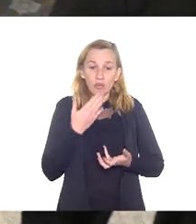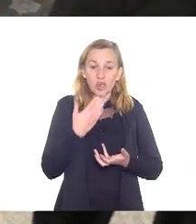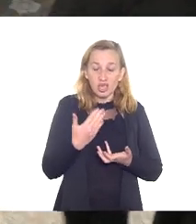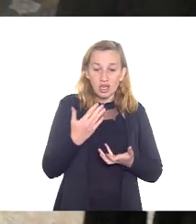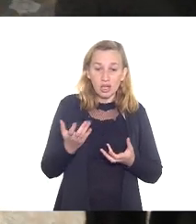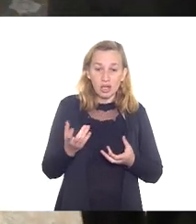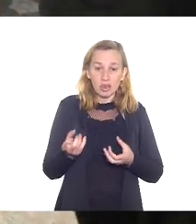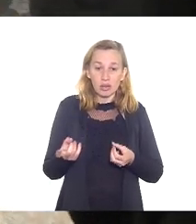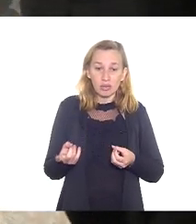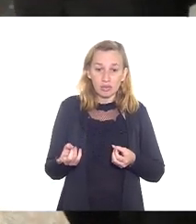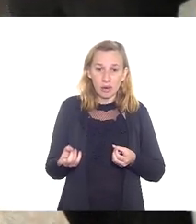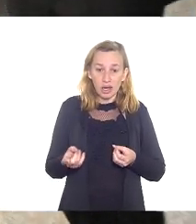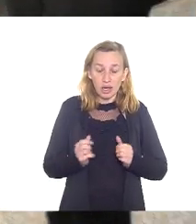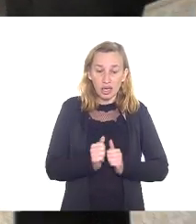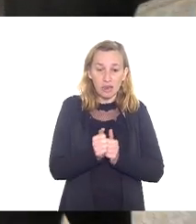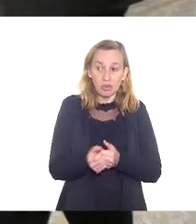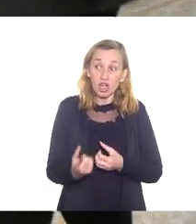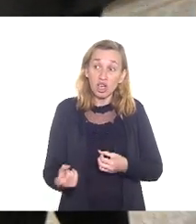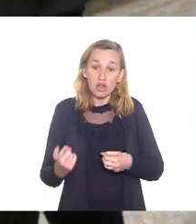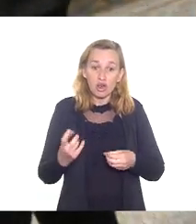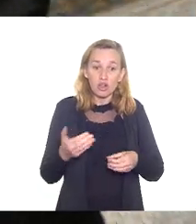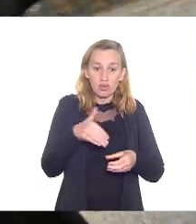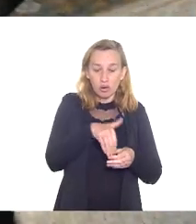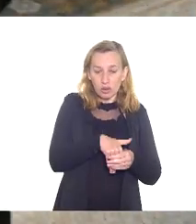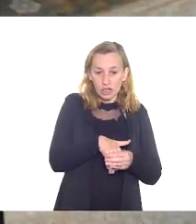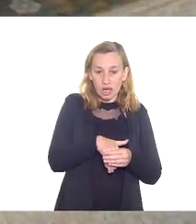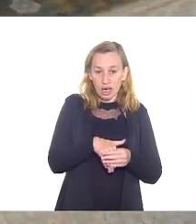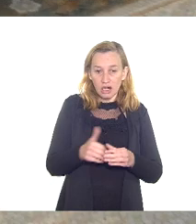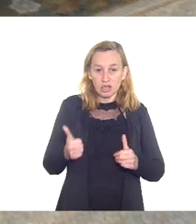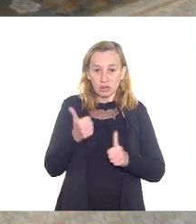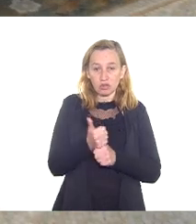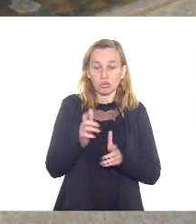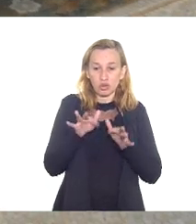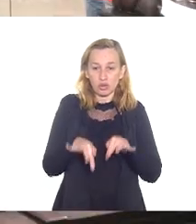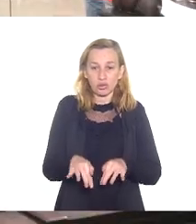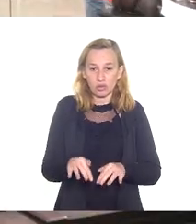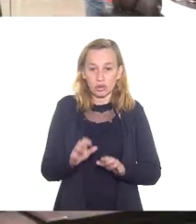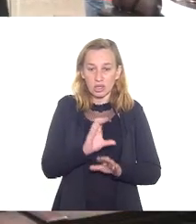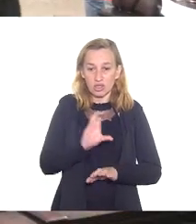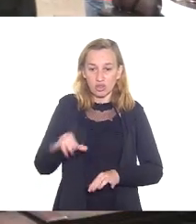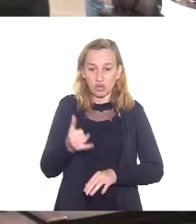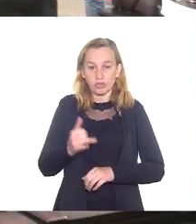votarmos como apresentamos o substitutivo da CCJ.